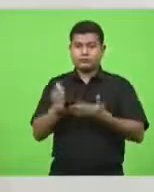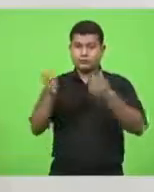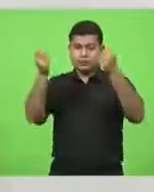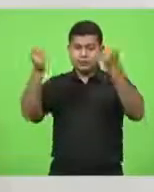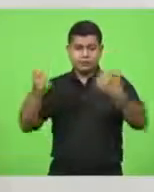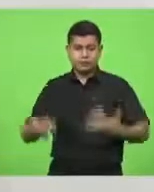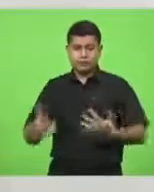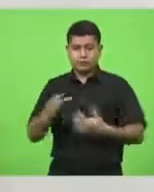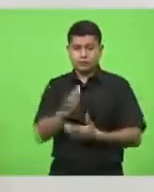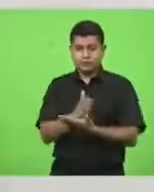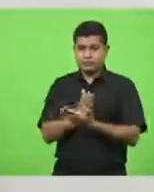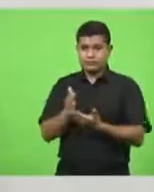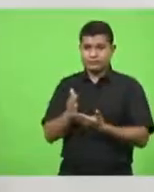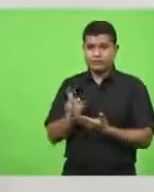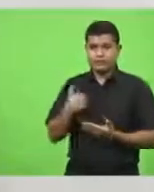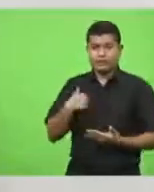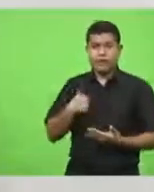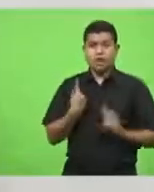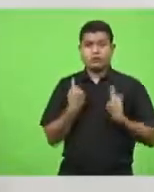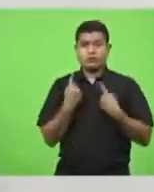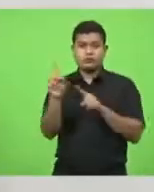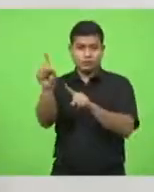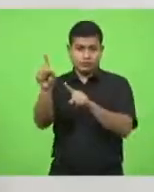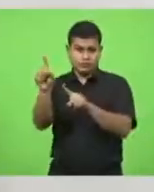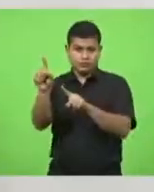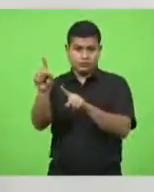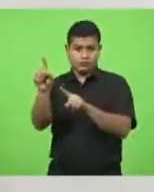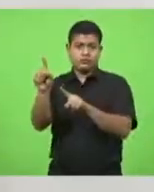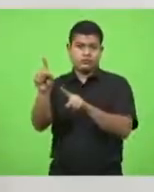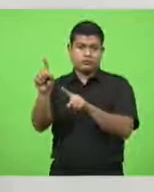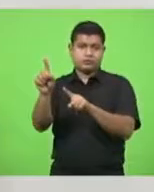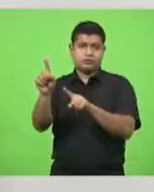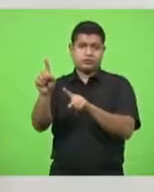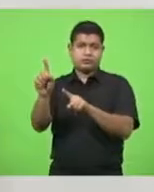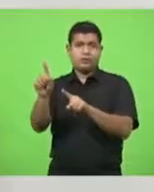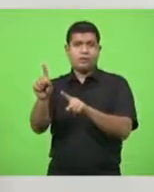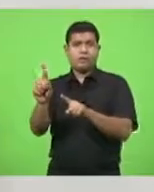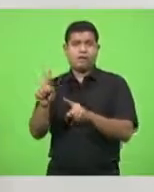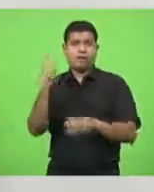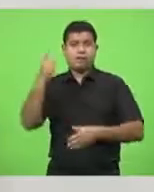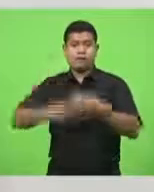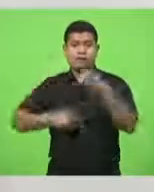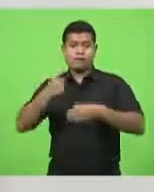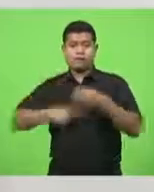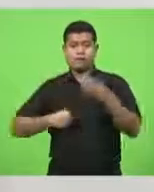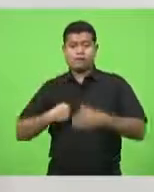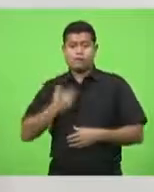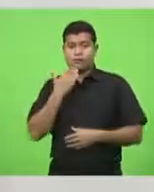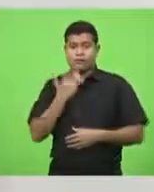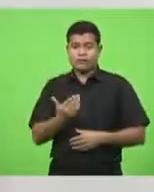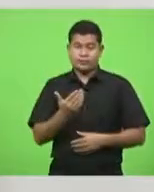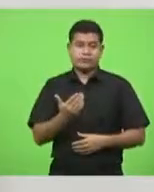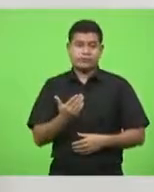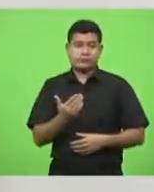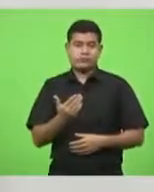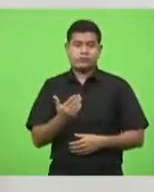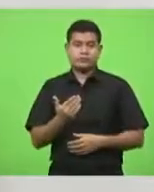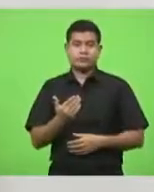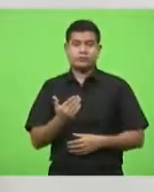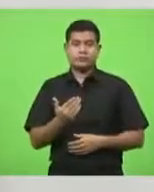quero deixar aqui o meu repúdio por, numa comissão onde eu pedi um requerimento de